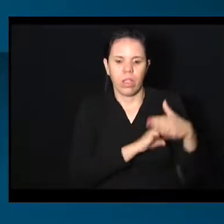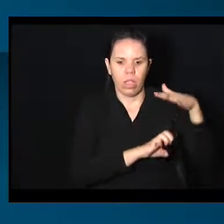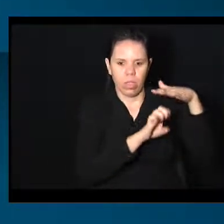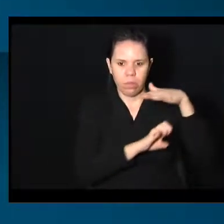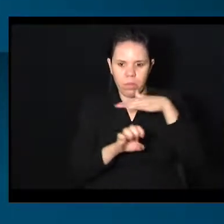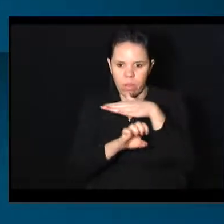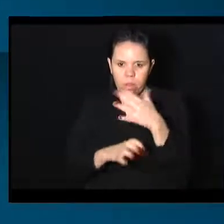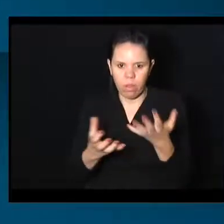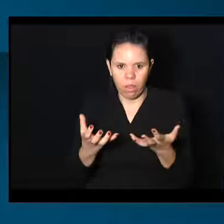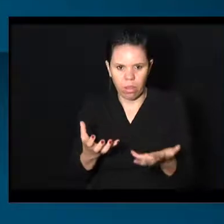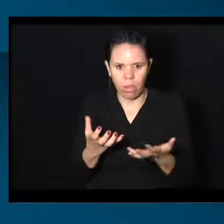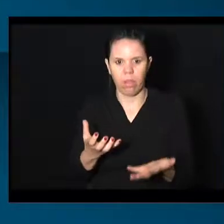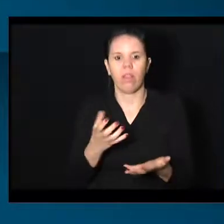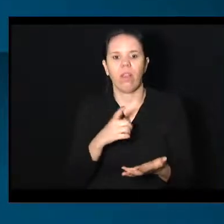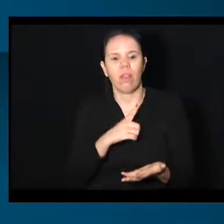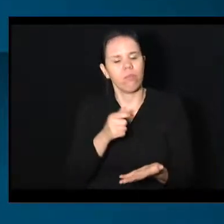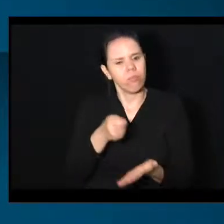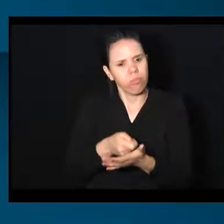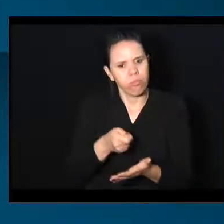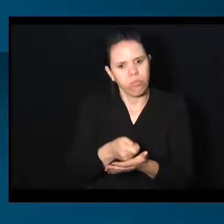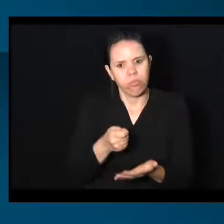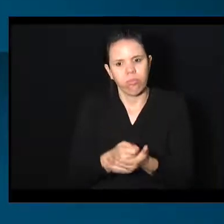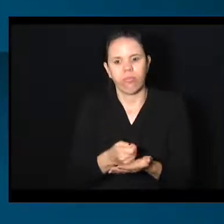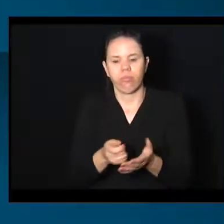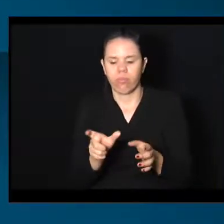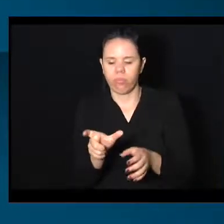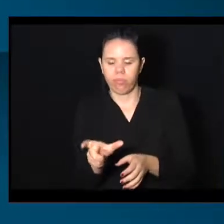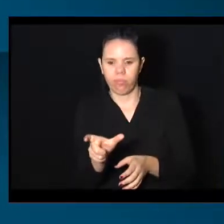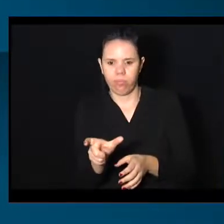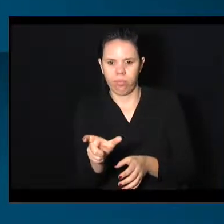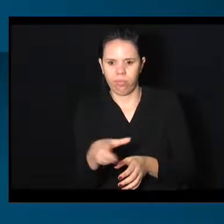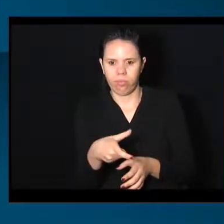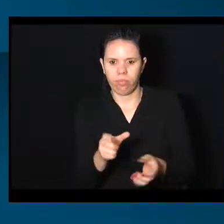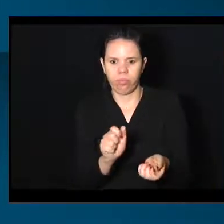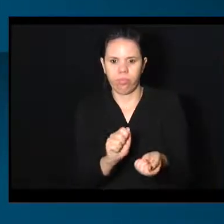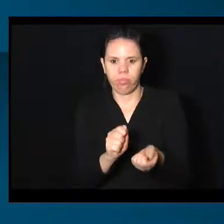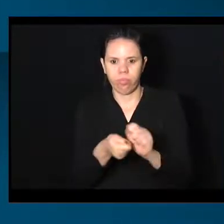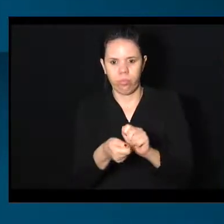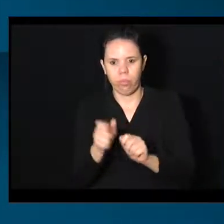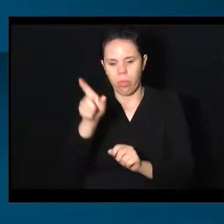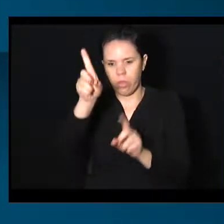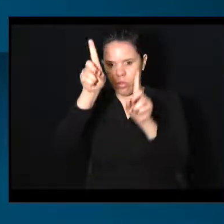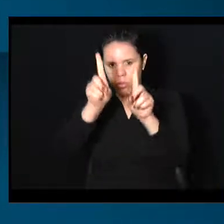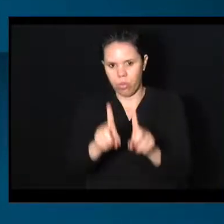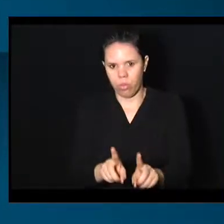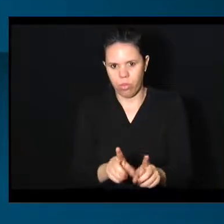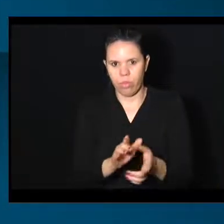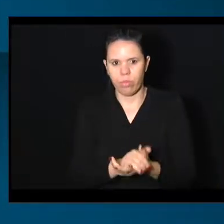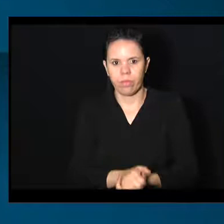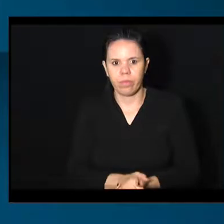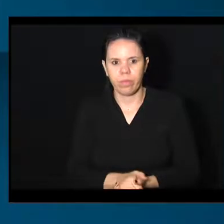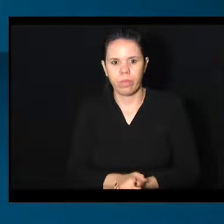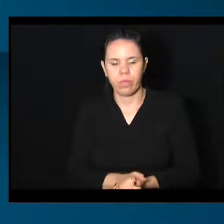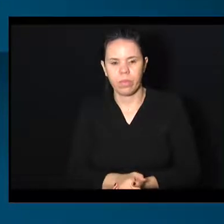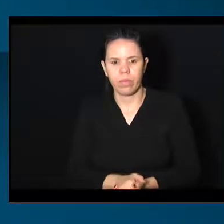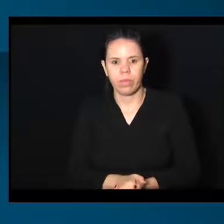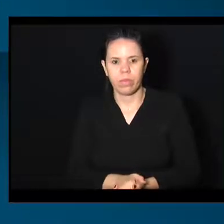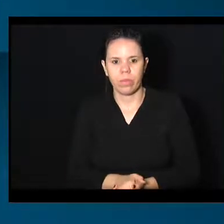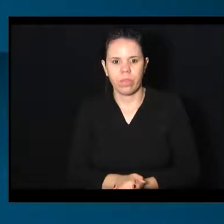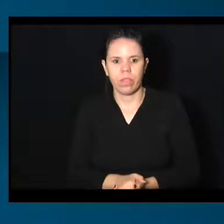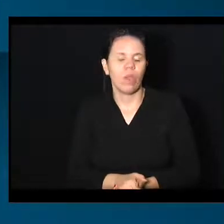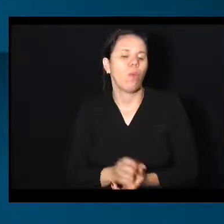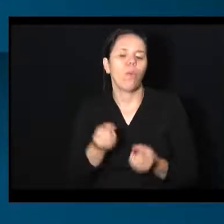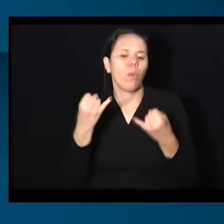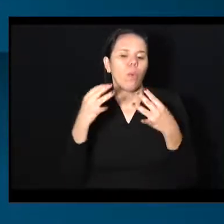de máquinas de cartão de crédito e débito de máquinas adaptadas para as pessoas com deficiência visual. Segundo a justificativa